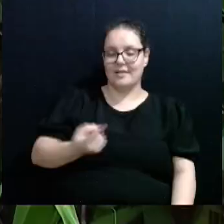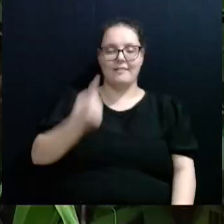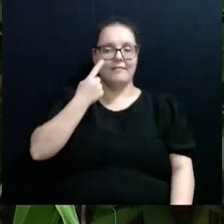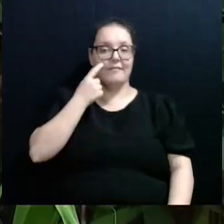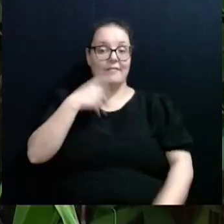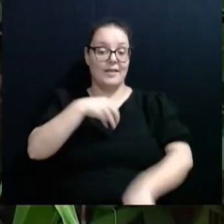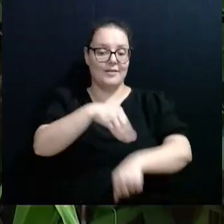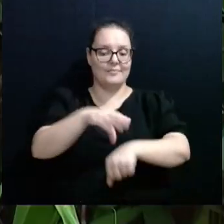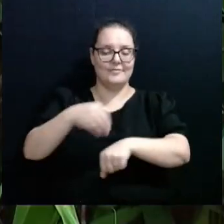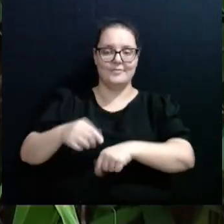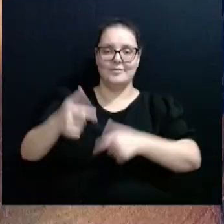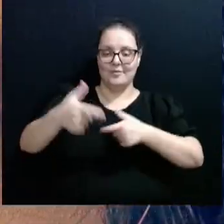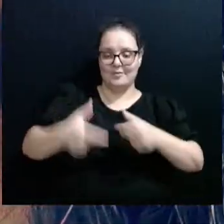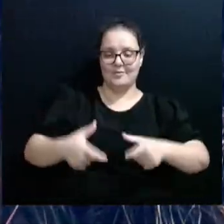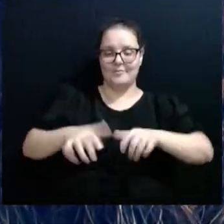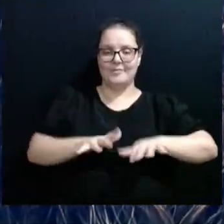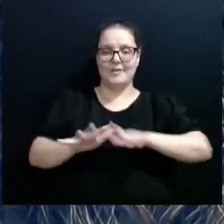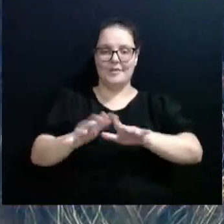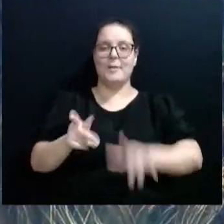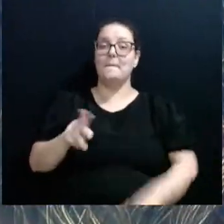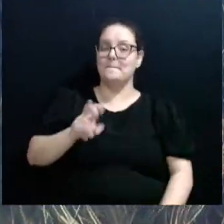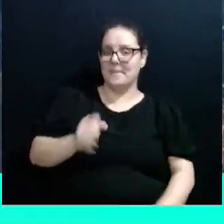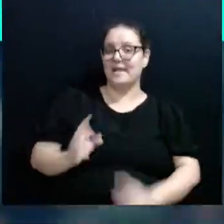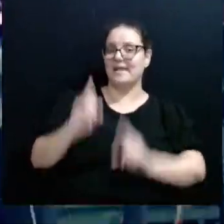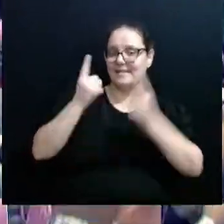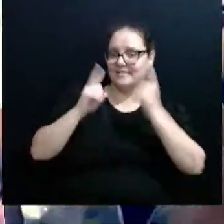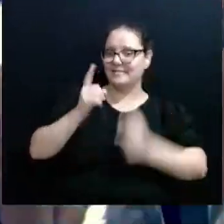blocos pré-carnavalescos.